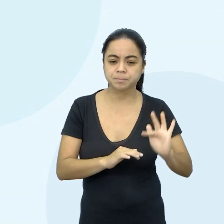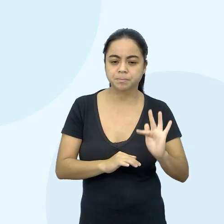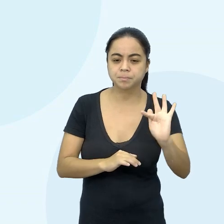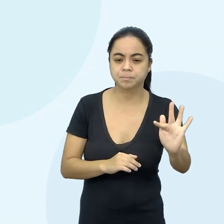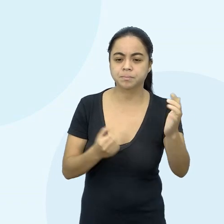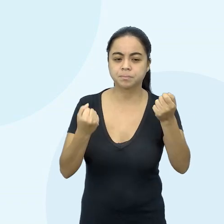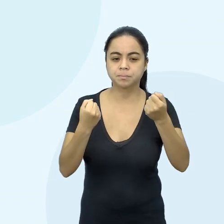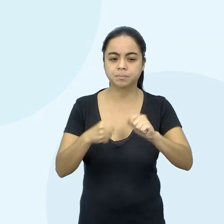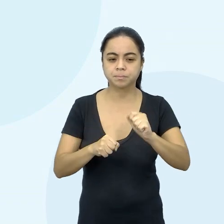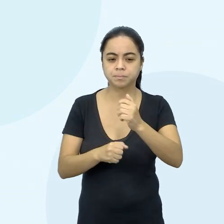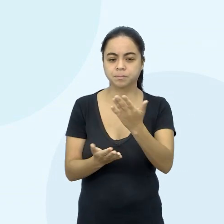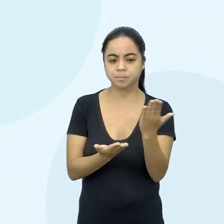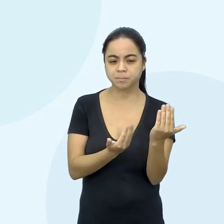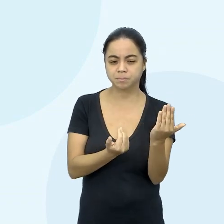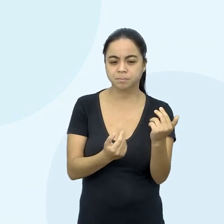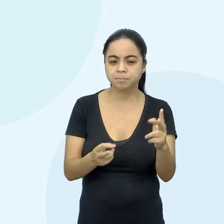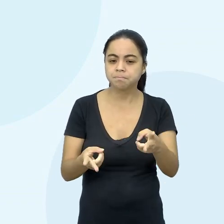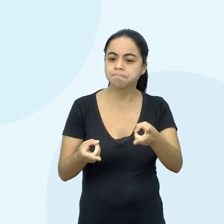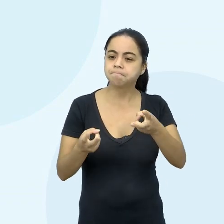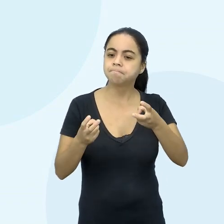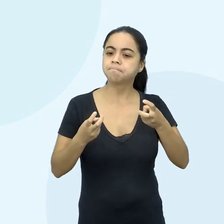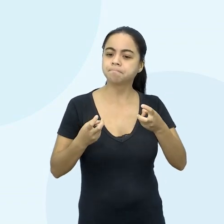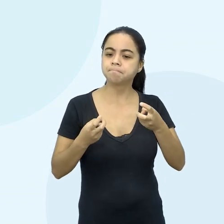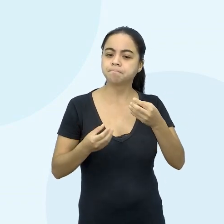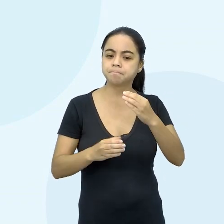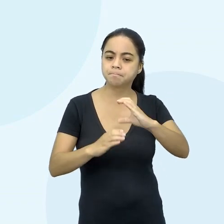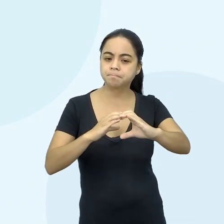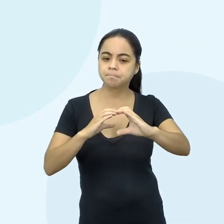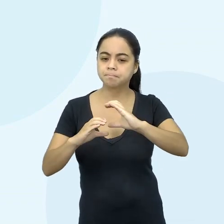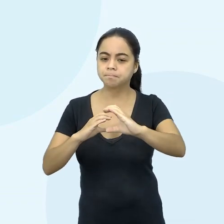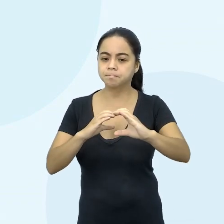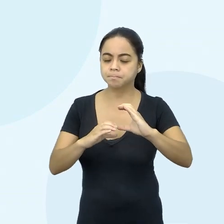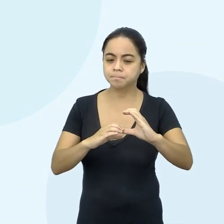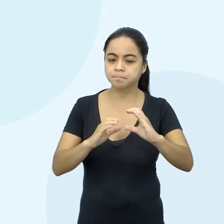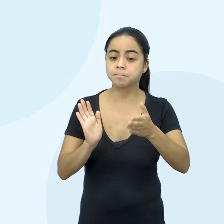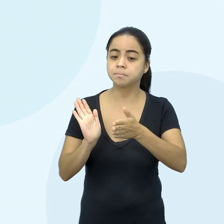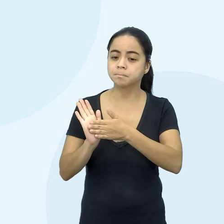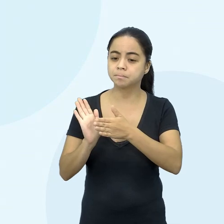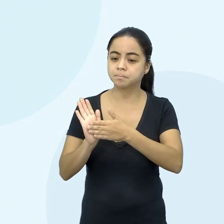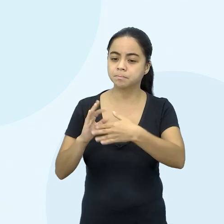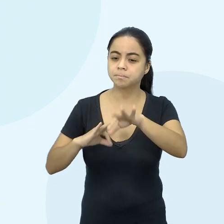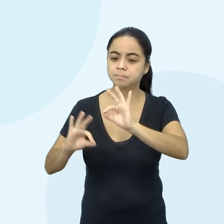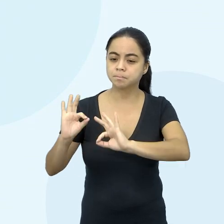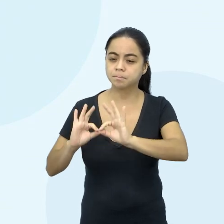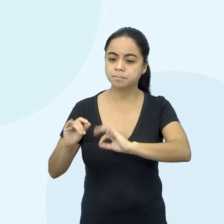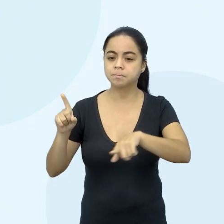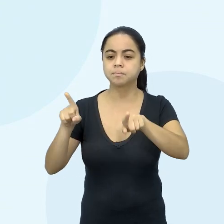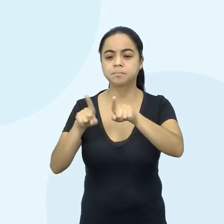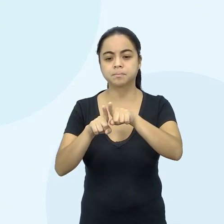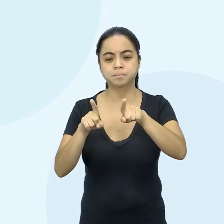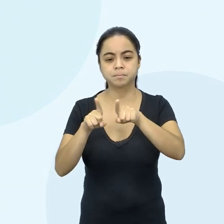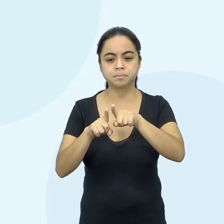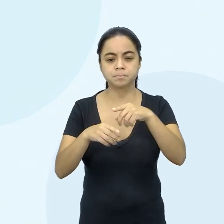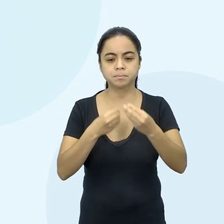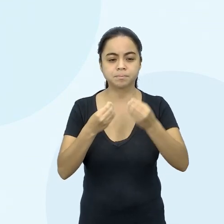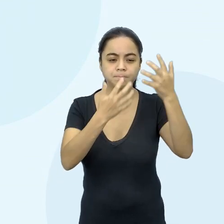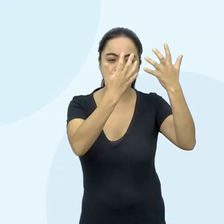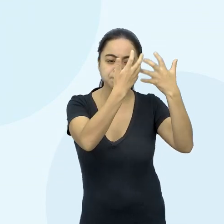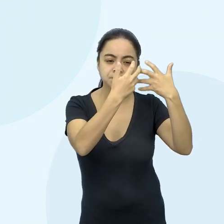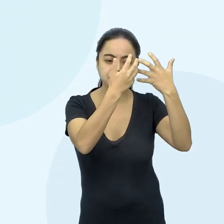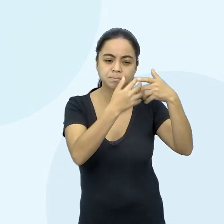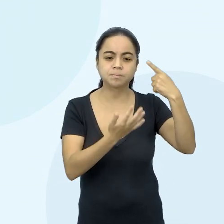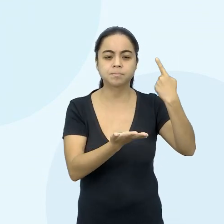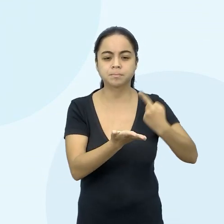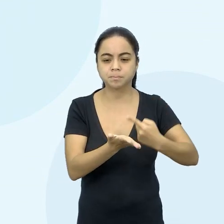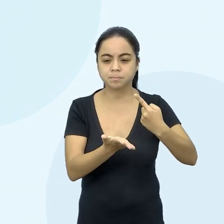os jovens se percebam nesse espaço para comunicar seus planos e, ao mesmo tempo, refletir sobre